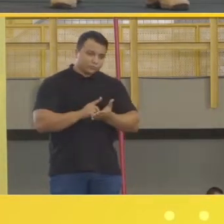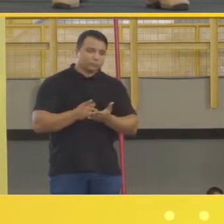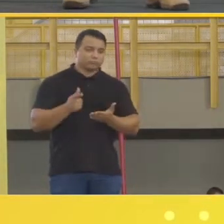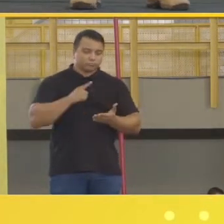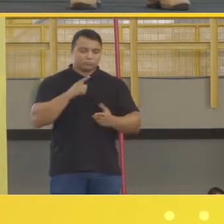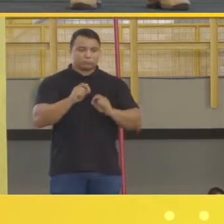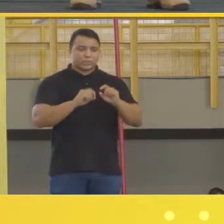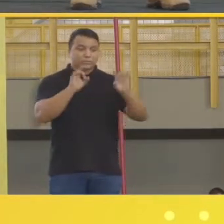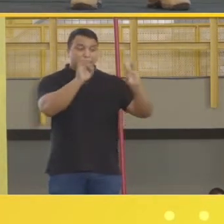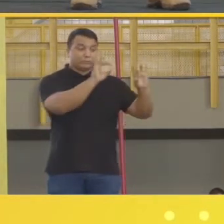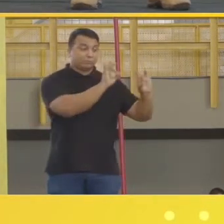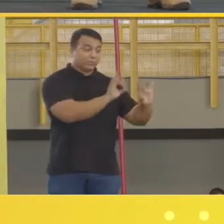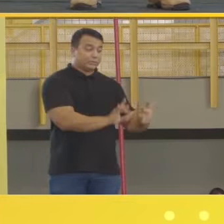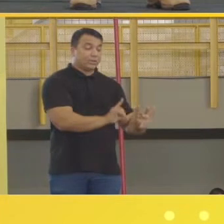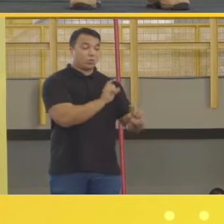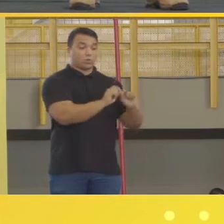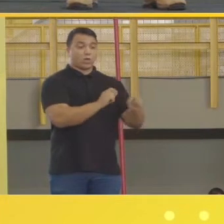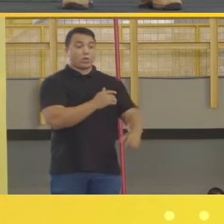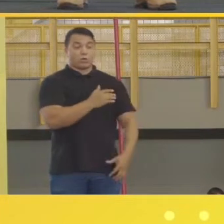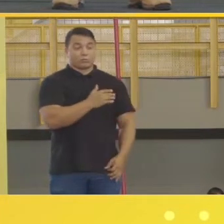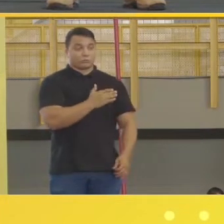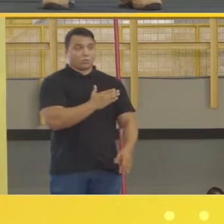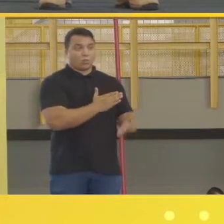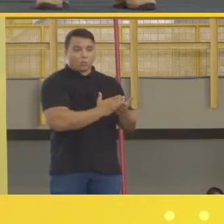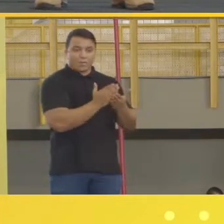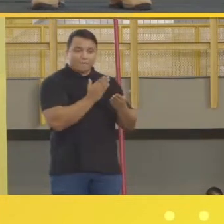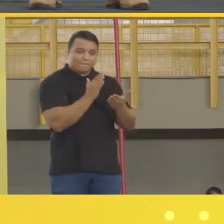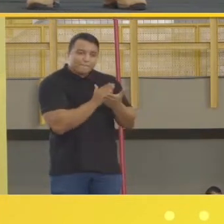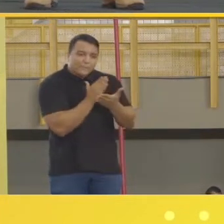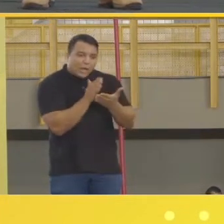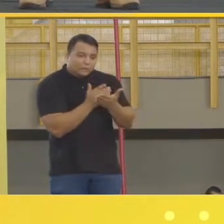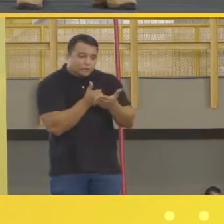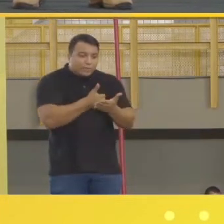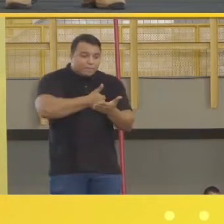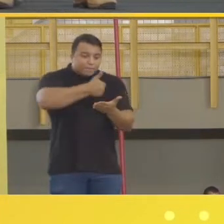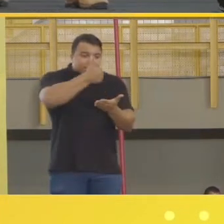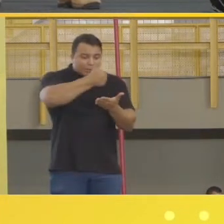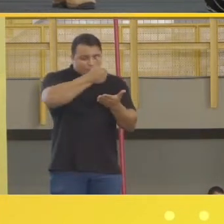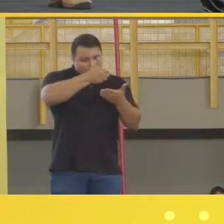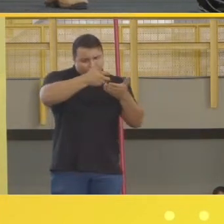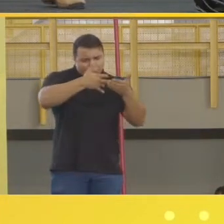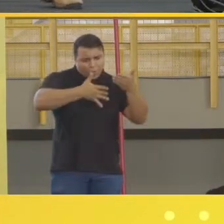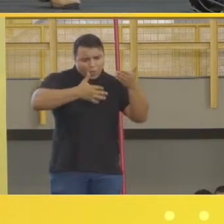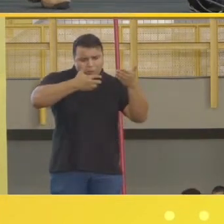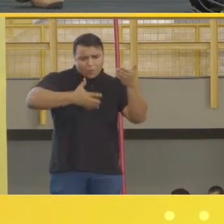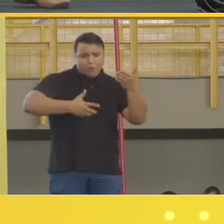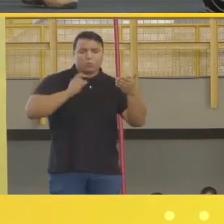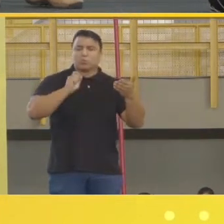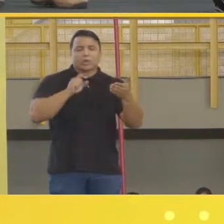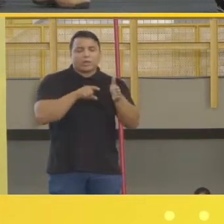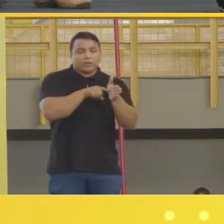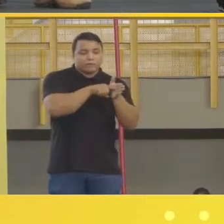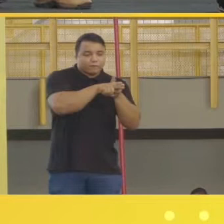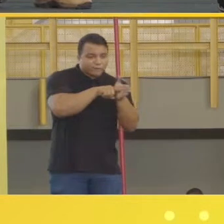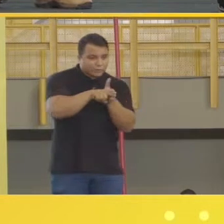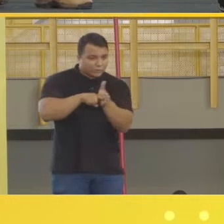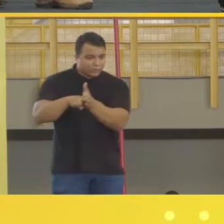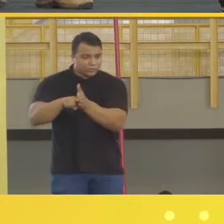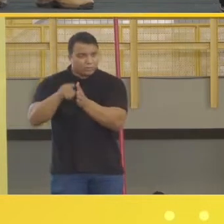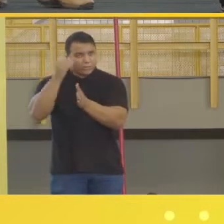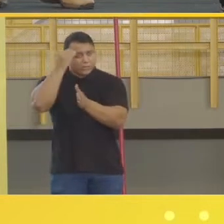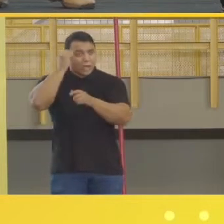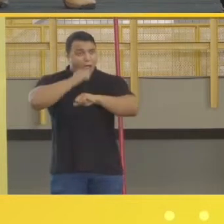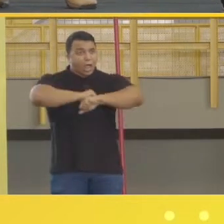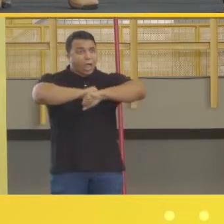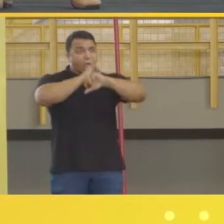traz em especial desde a sua primeira página, uma série de investigações que nos levam a compreender o